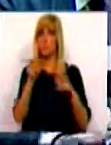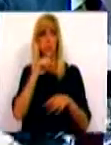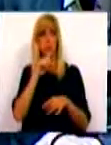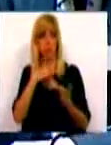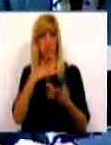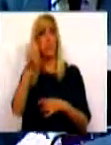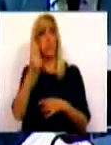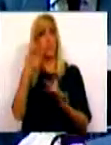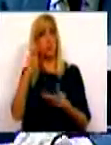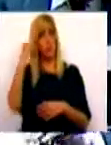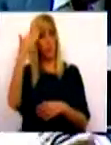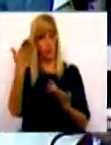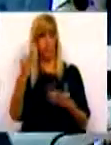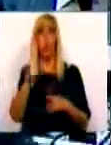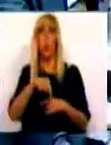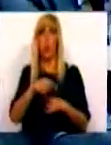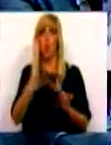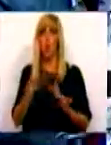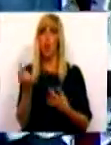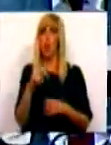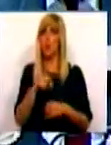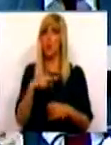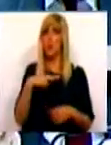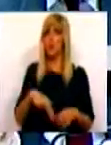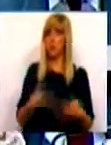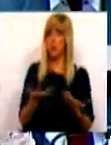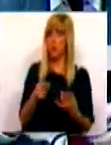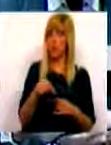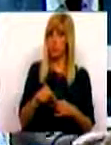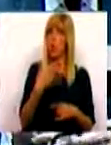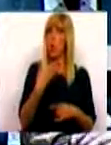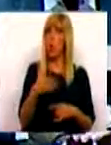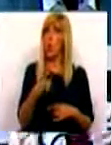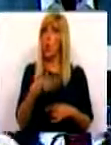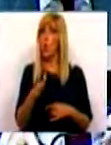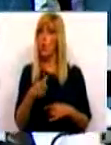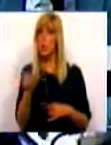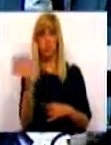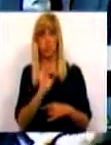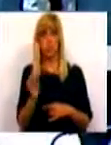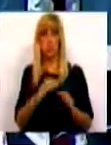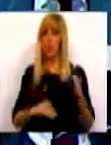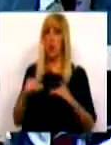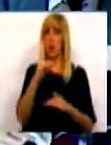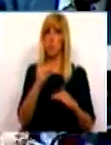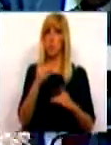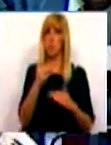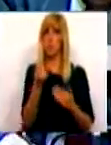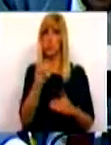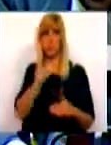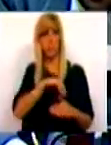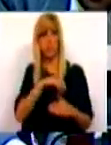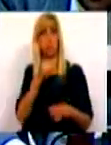as pensões futuras que hoje está a acontecer em Portugal. São 11% de aumento das remunerações que